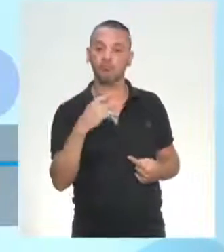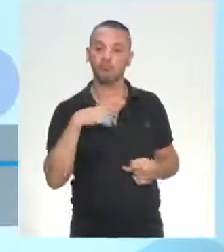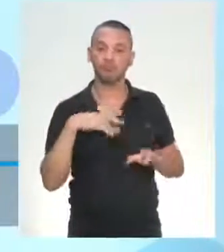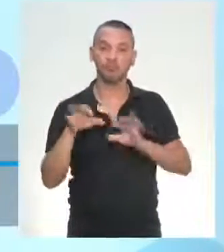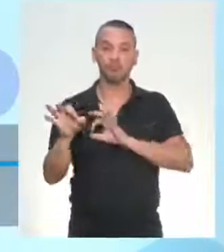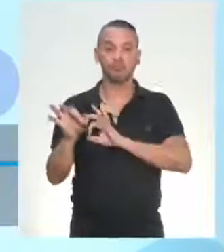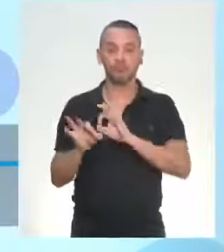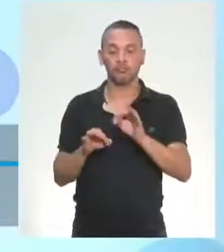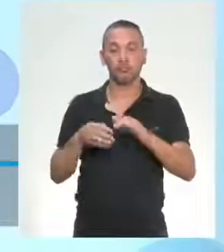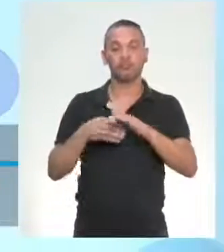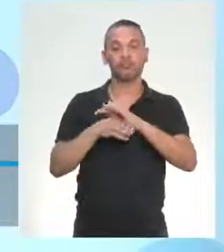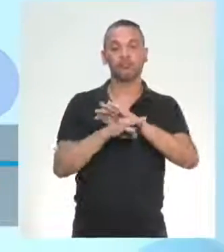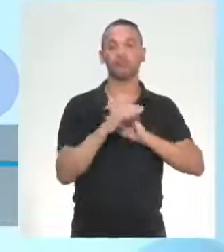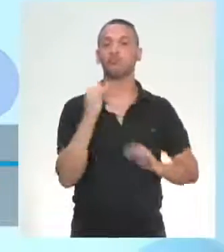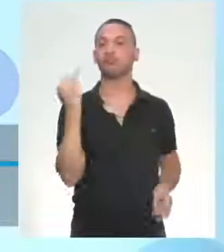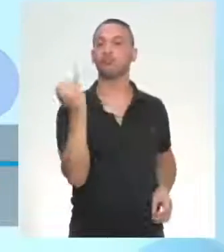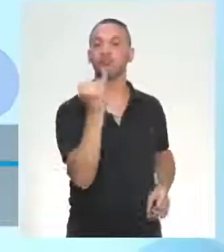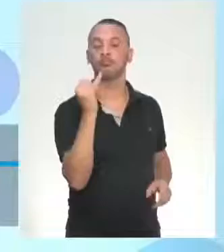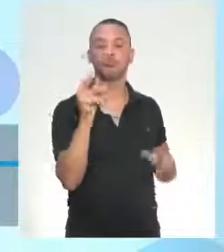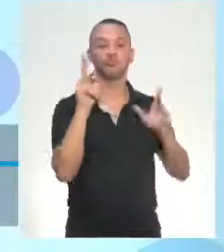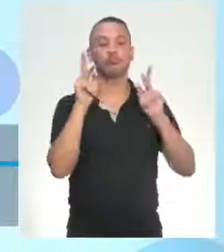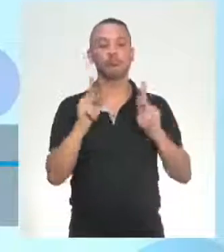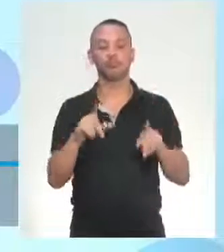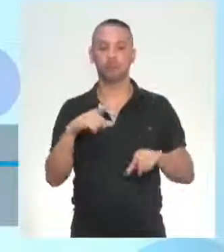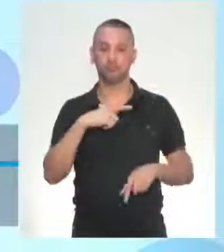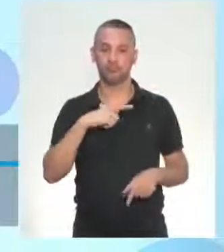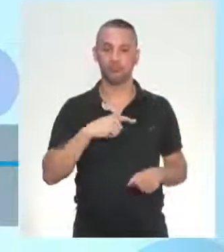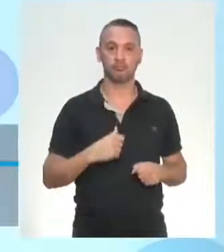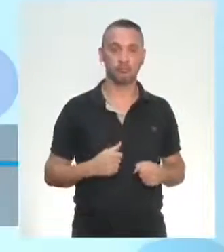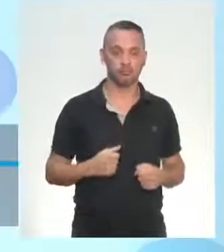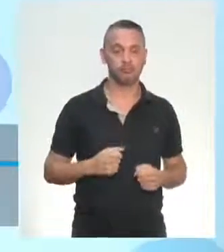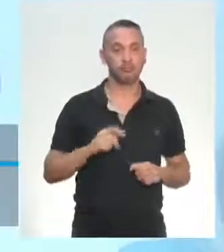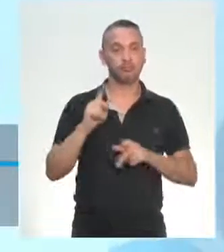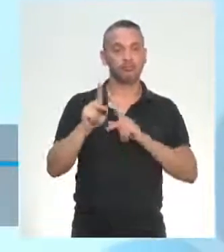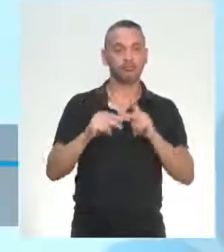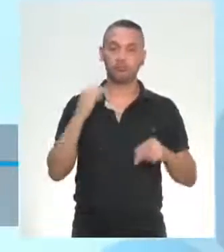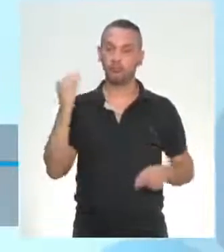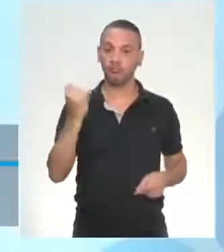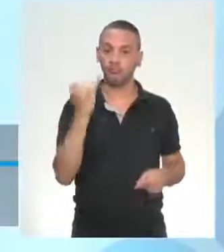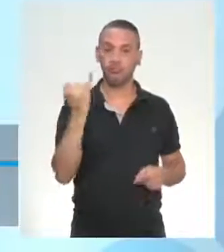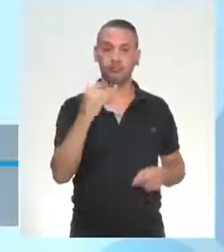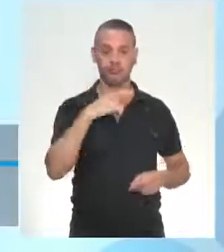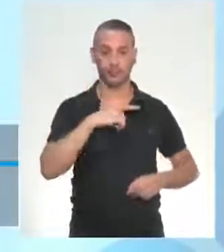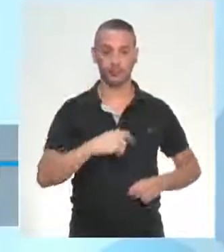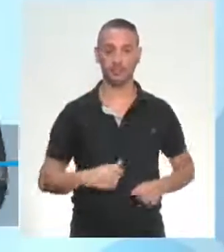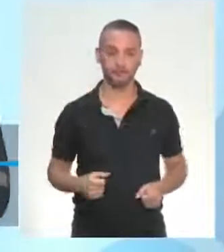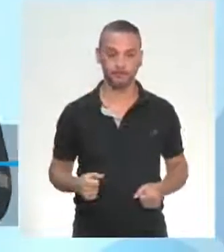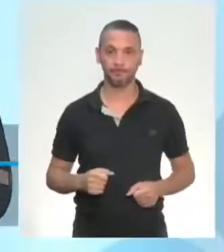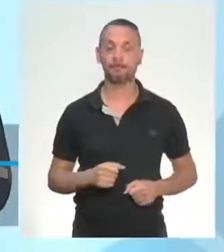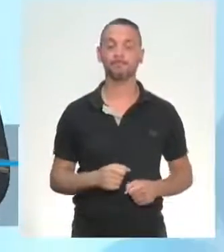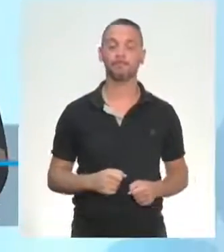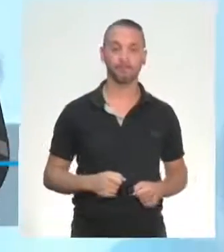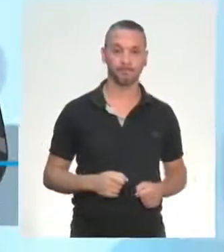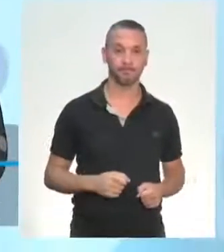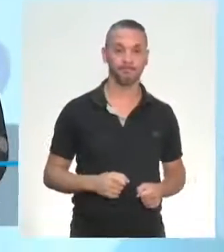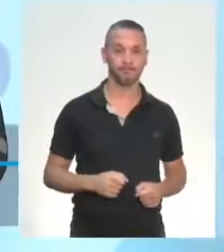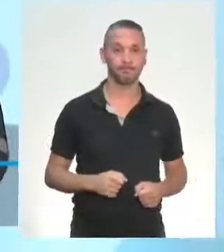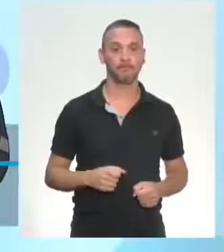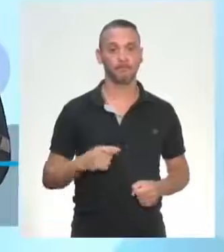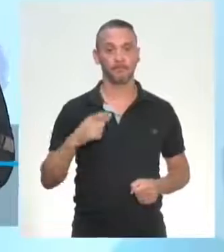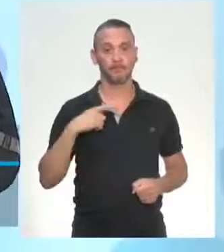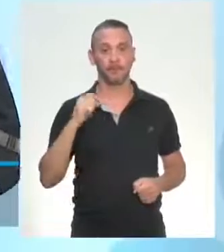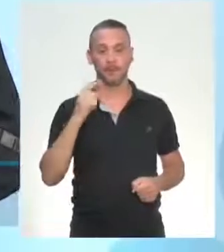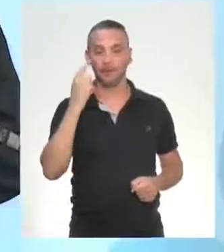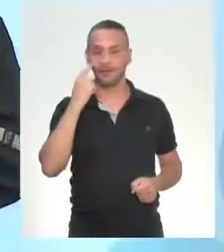grande significação simbólica para esses povos, era muito importante, legal? Então nós temos aqui